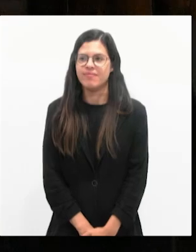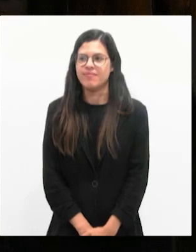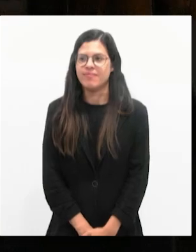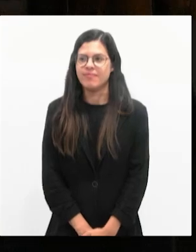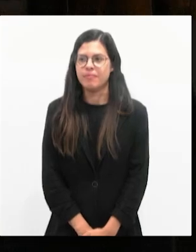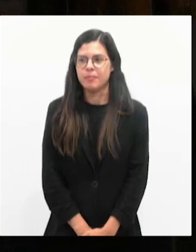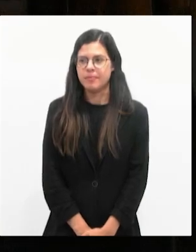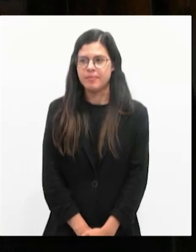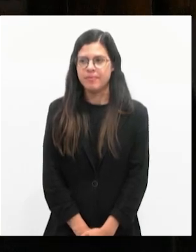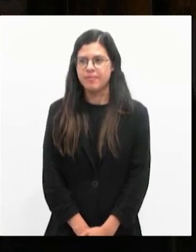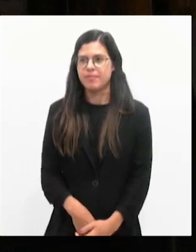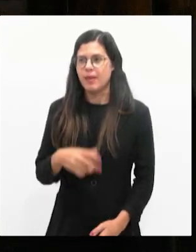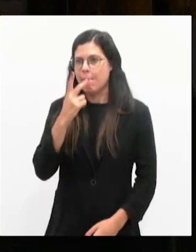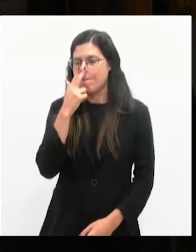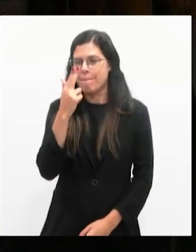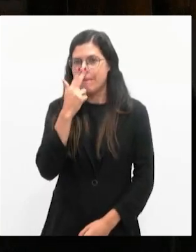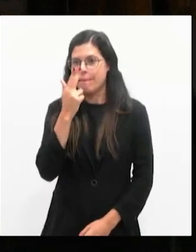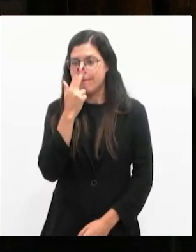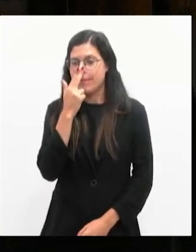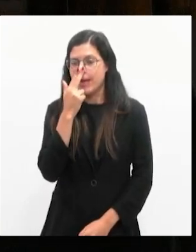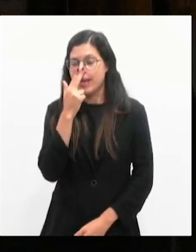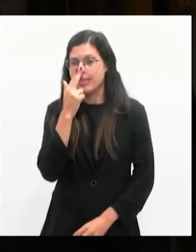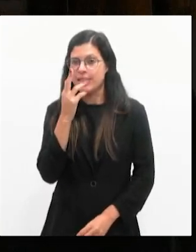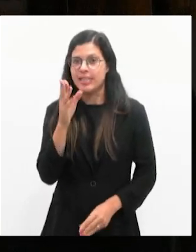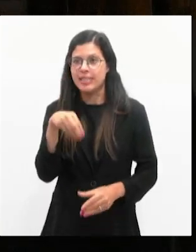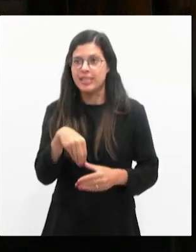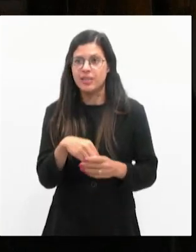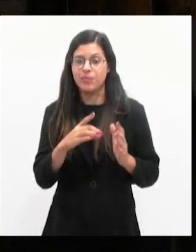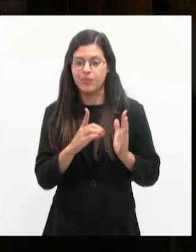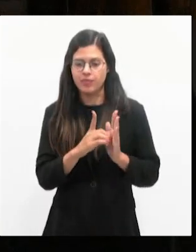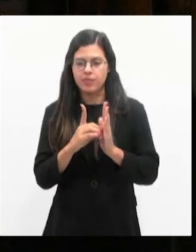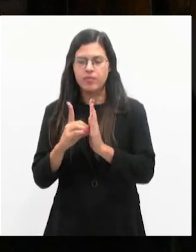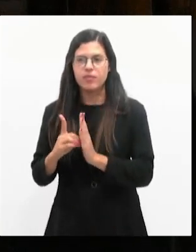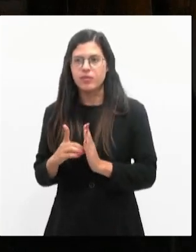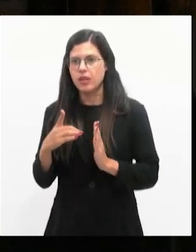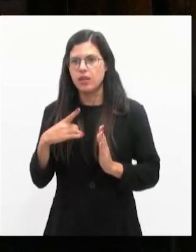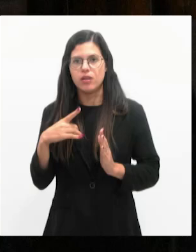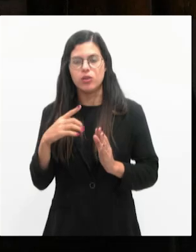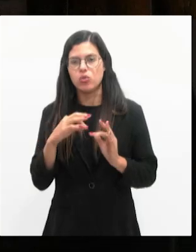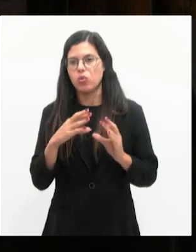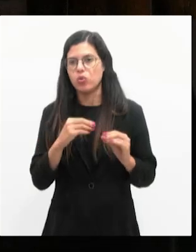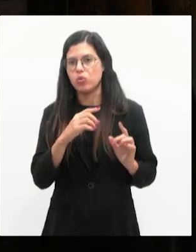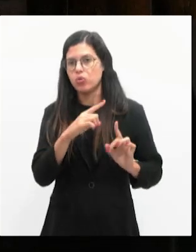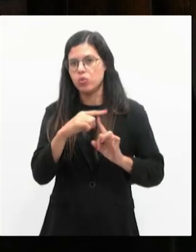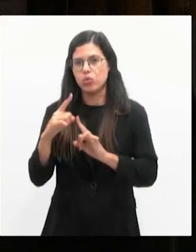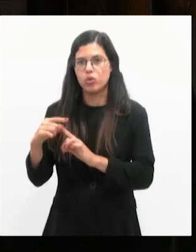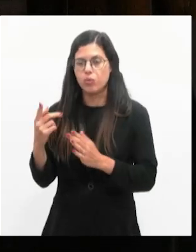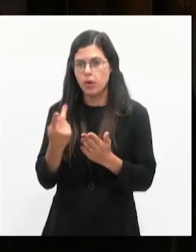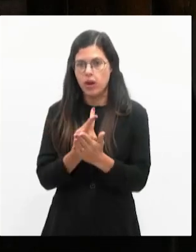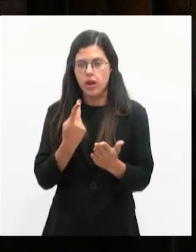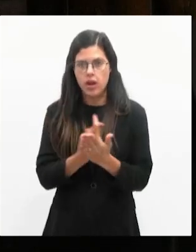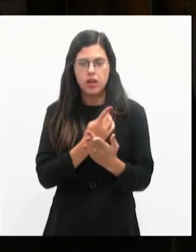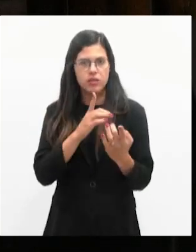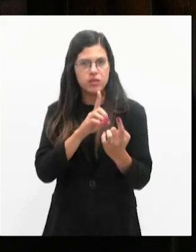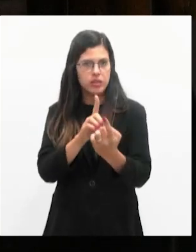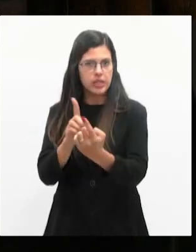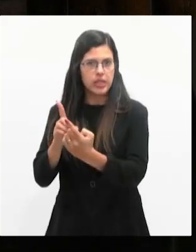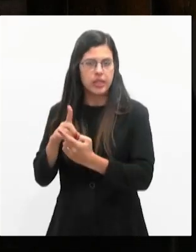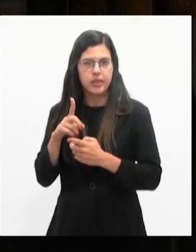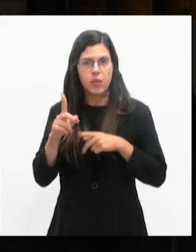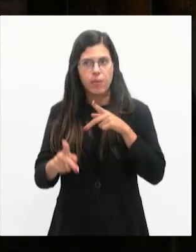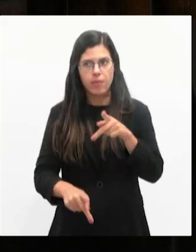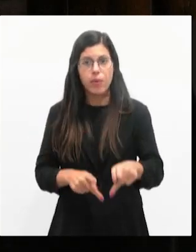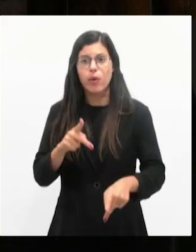parece que concentra no DETRAN todas as formas erradas de atender o público. Eu já trouxe